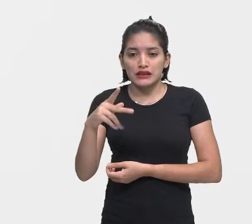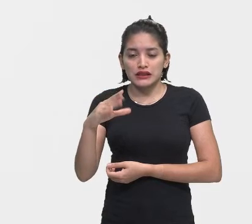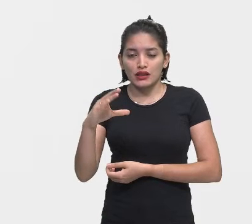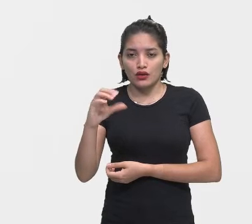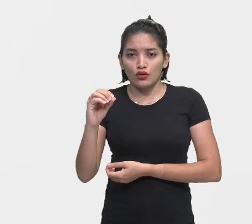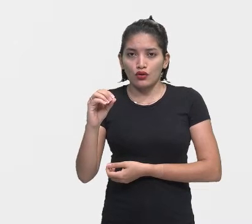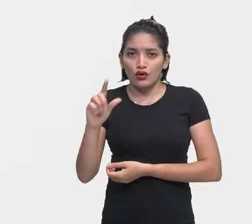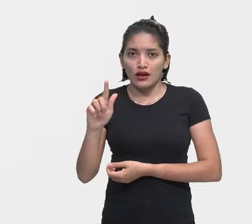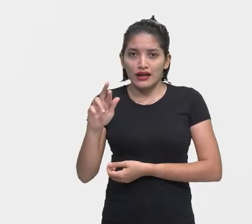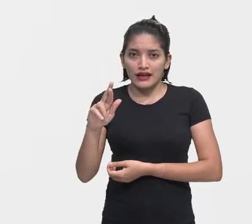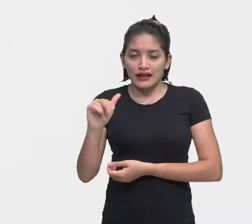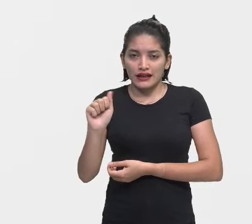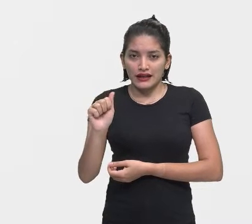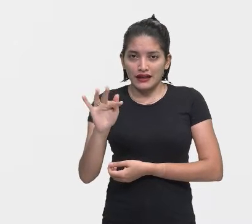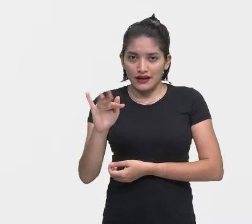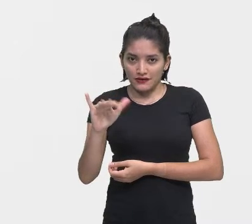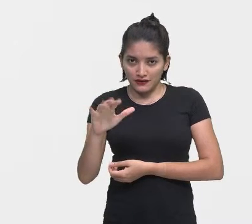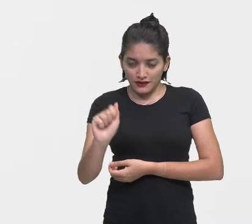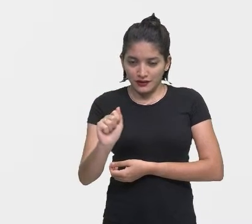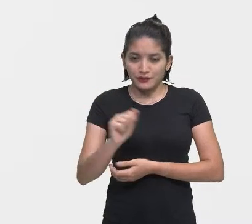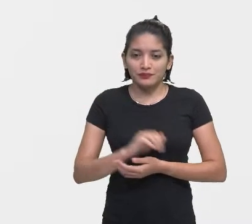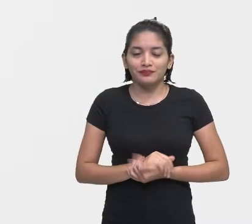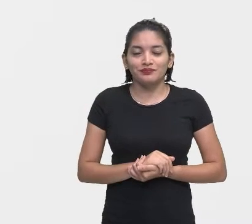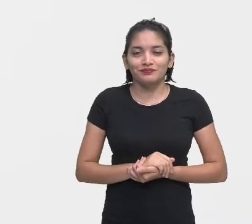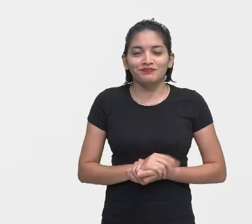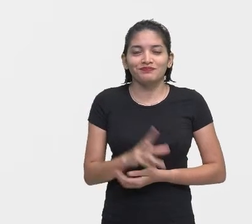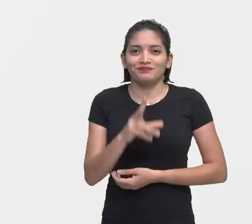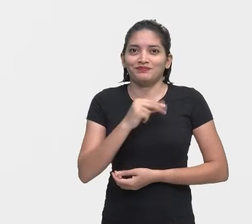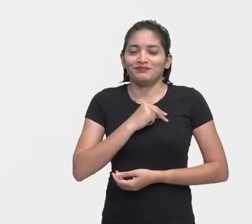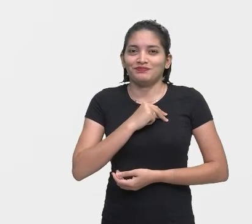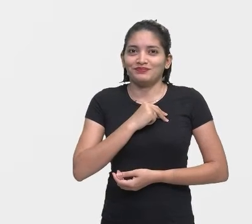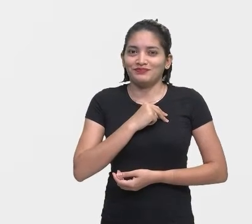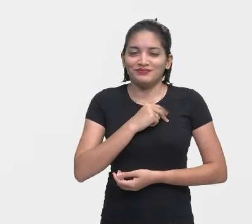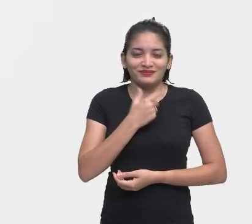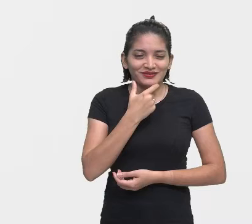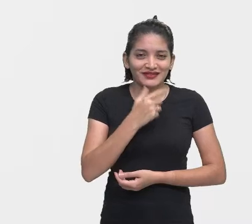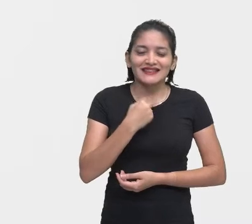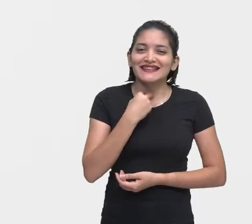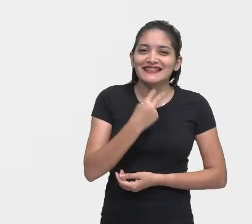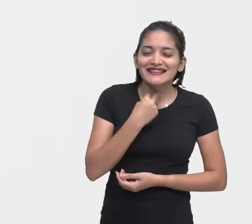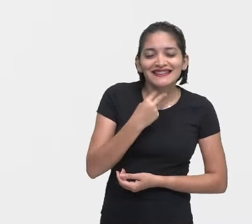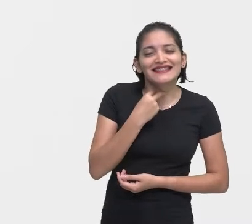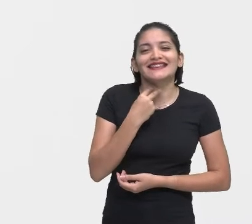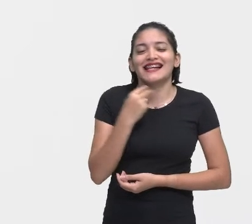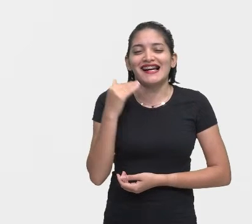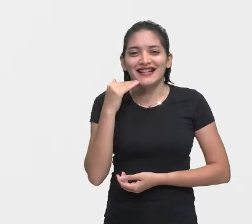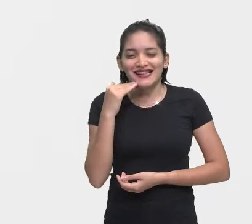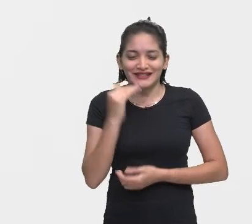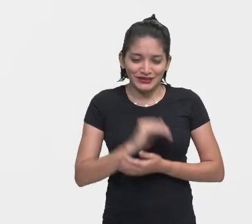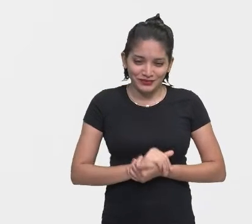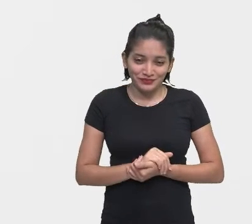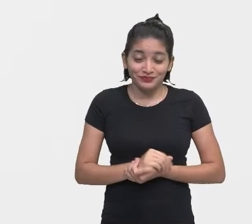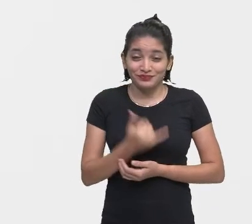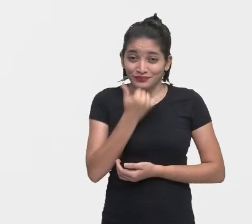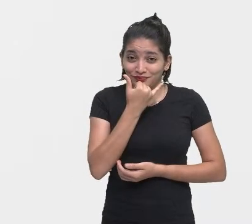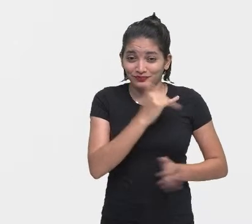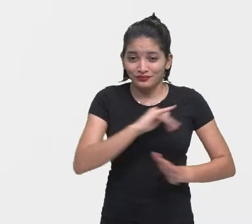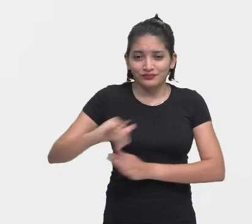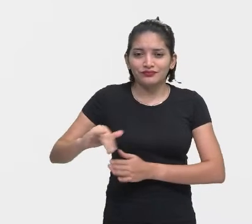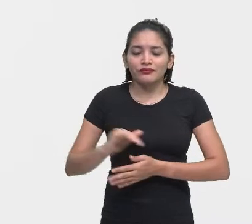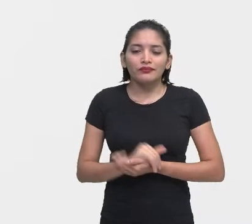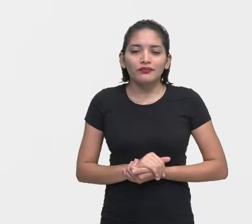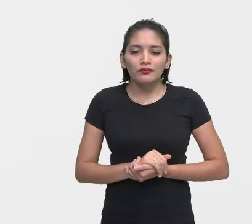autopsicografia. Nossa, minha dicção hoje tá... Desculpem. Então vamos